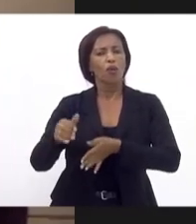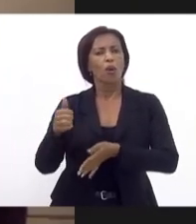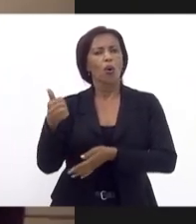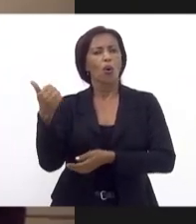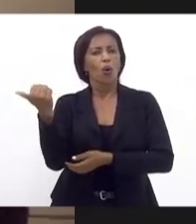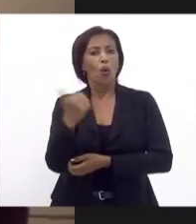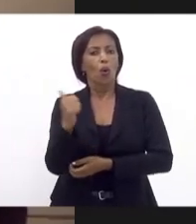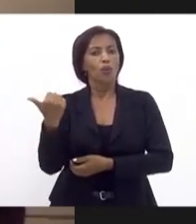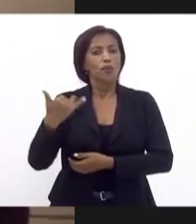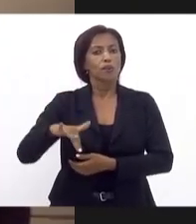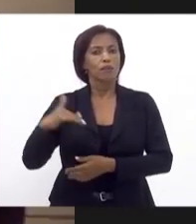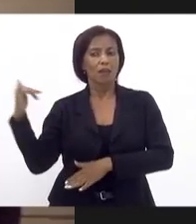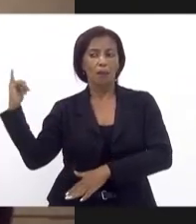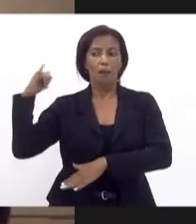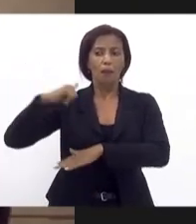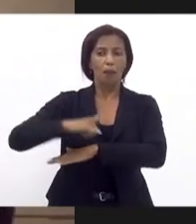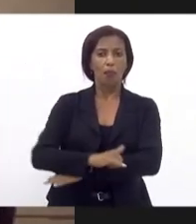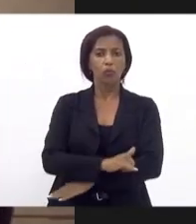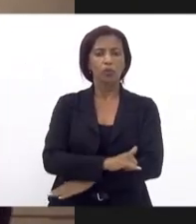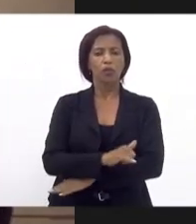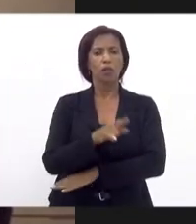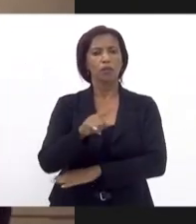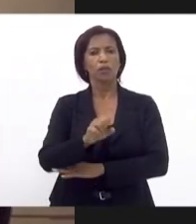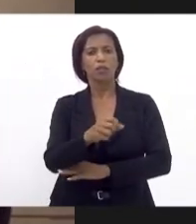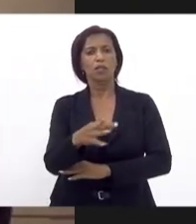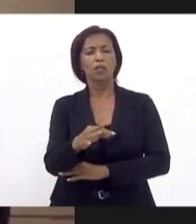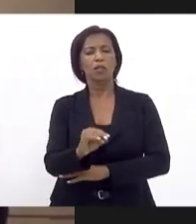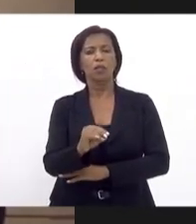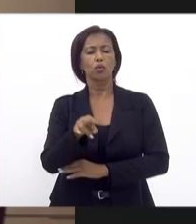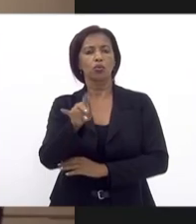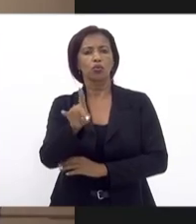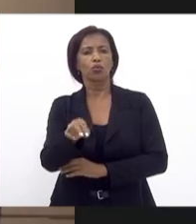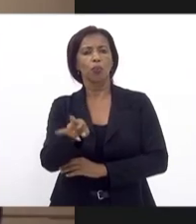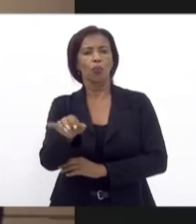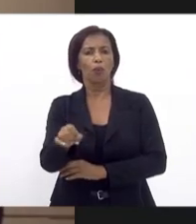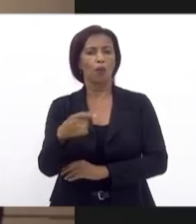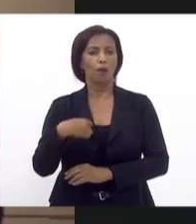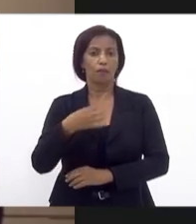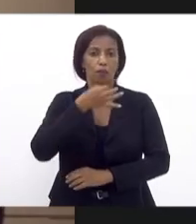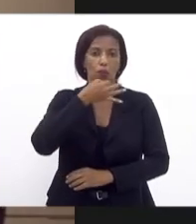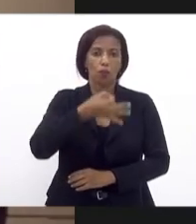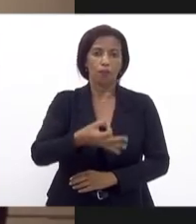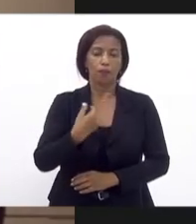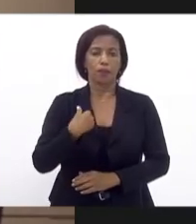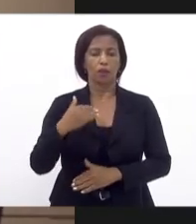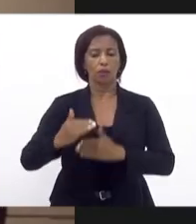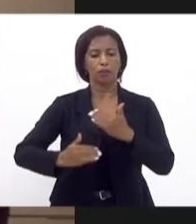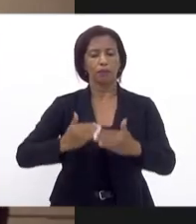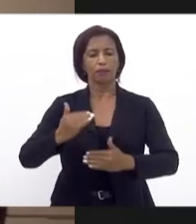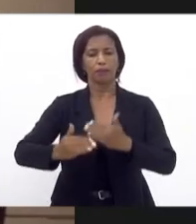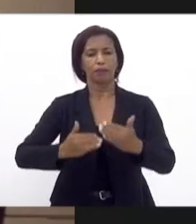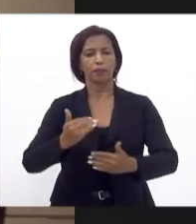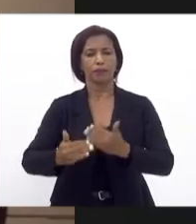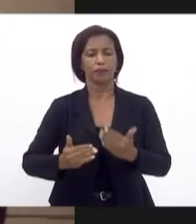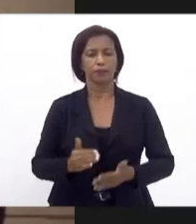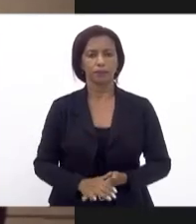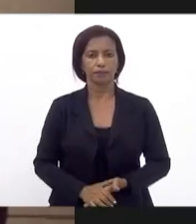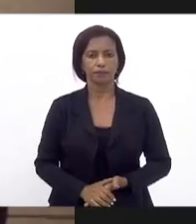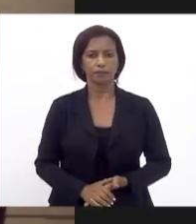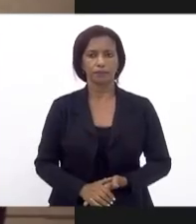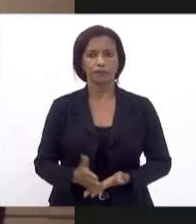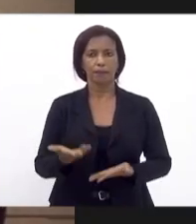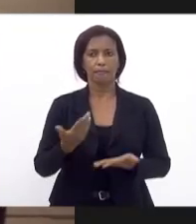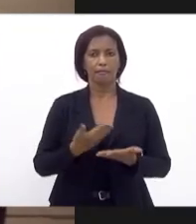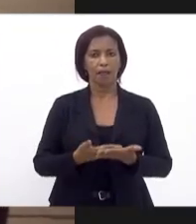ontem, voos pousando no aeroporto Santos Dumont. Essa é a minha sugestão do passo a passo e da cronologia.